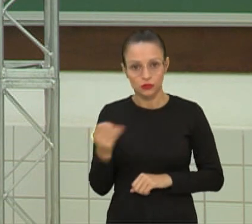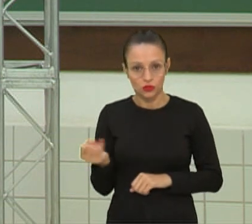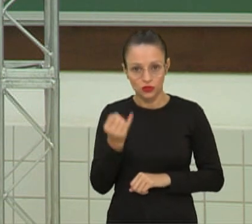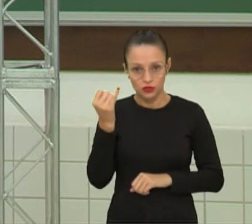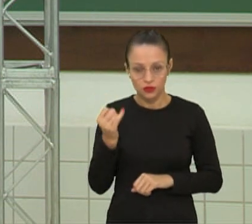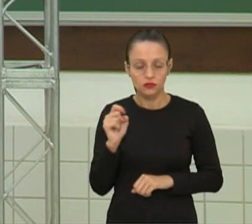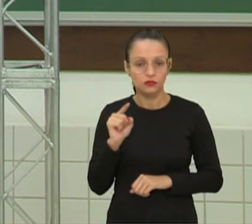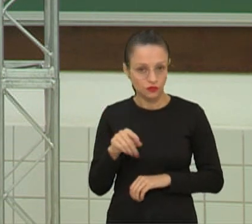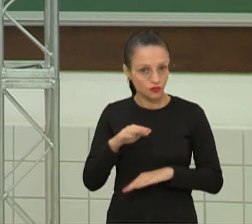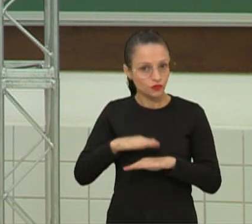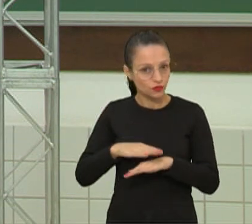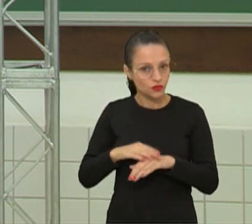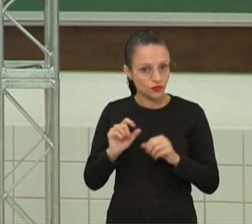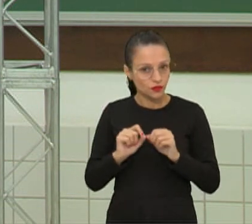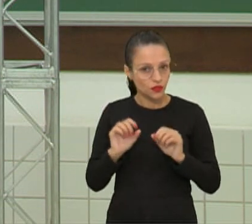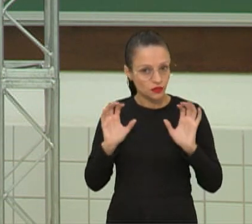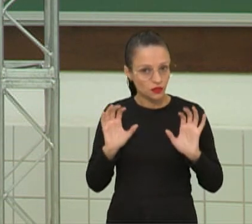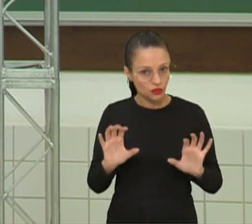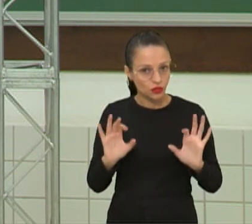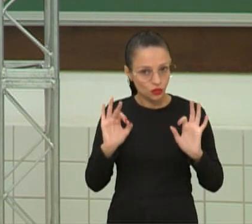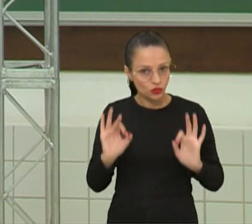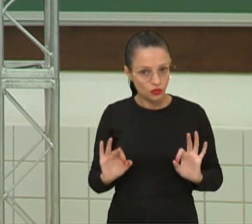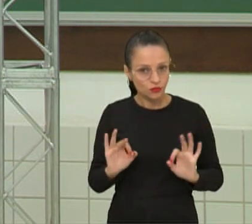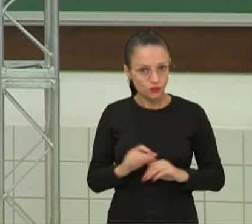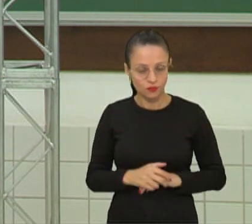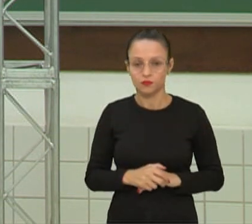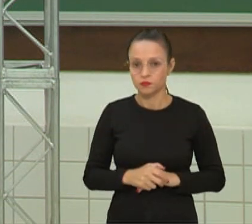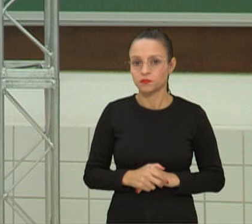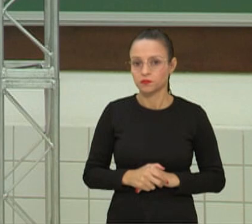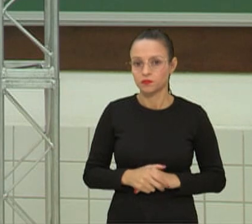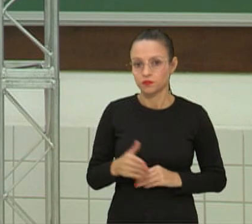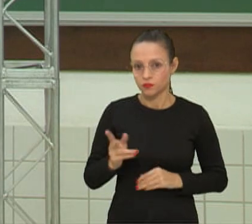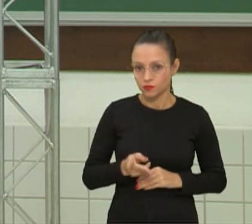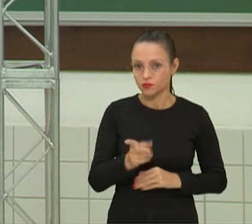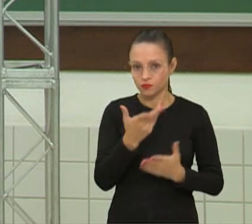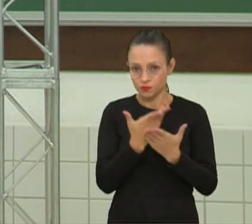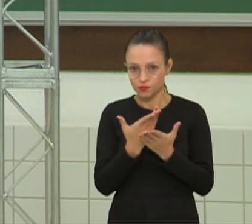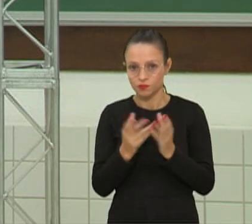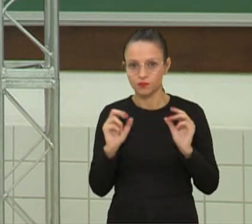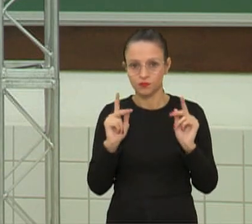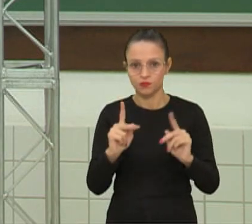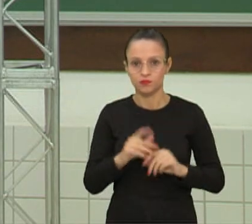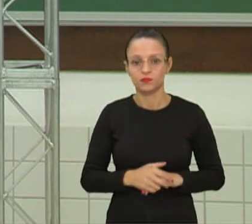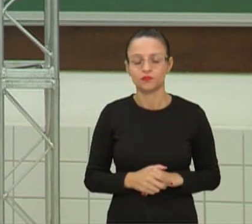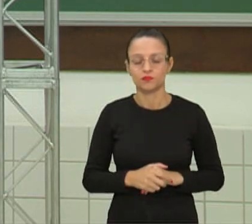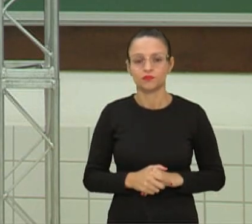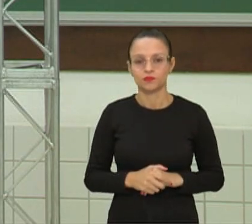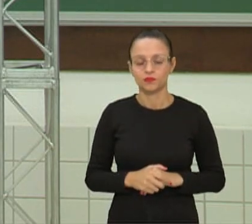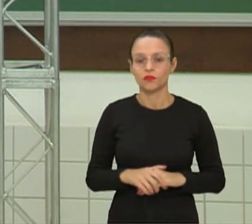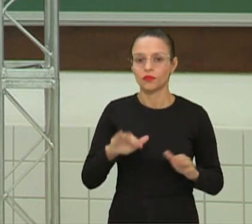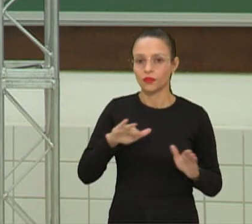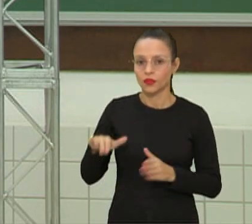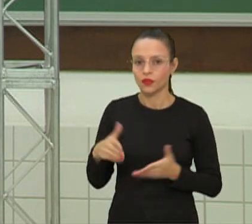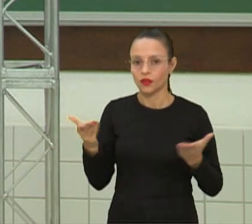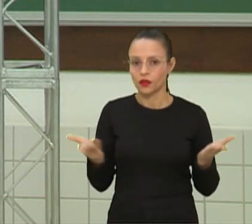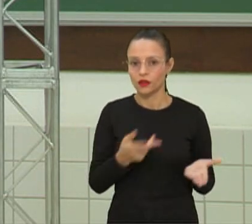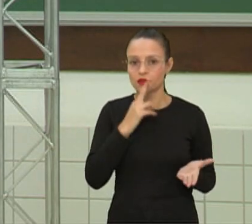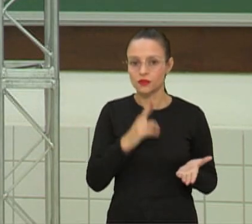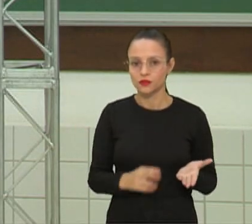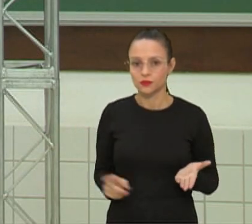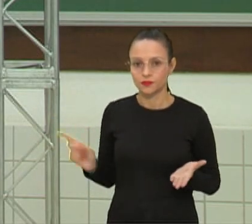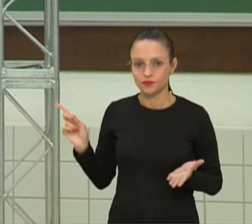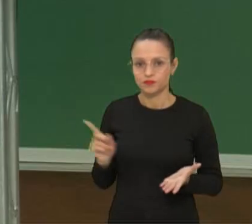Então, faça isso direitinho para a gente poder continuar aí com os nossos estudos, tá bom? Agora a gente vai resolver essa situação problema, dá uma